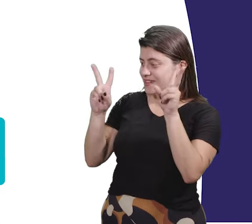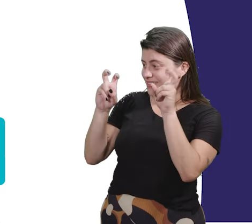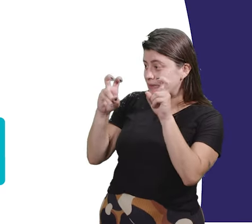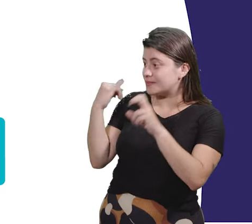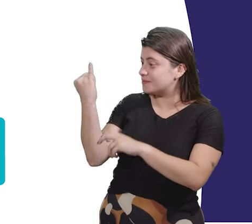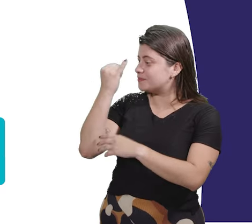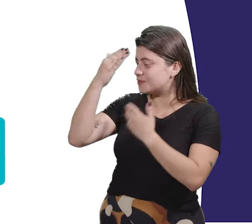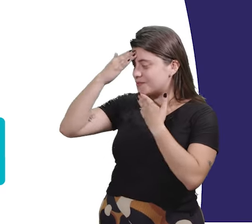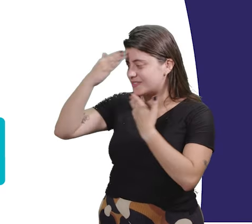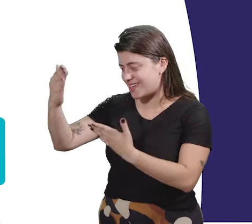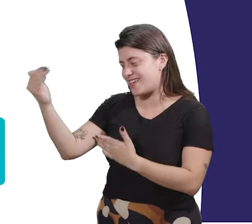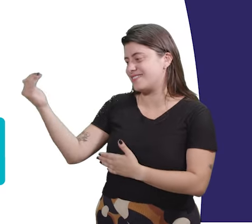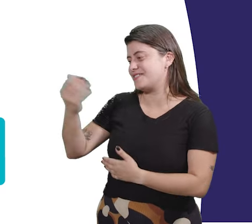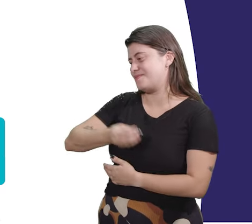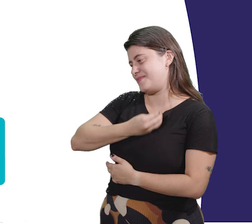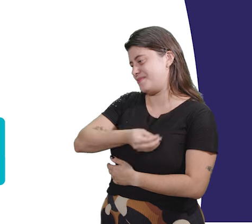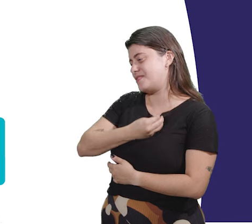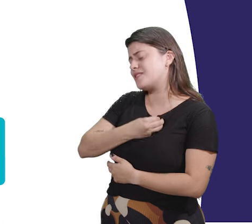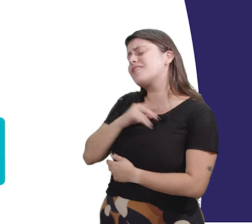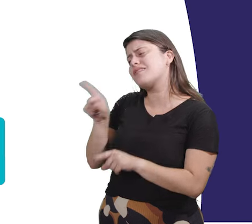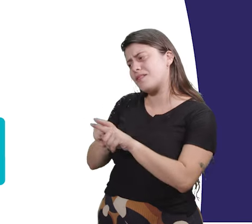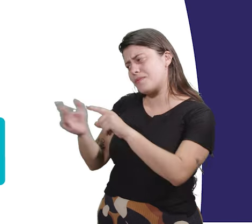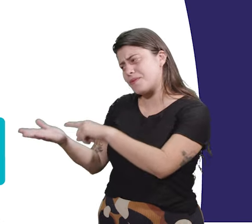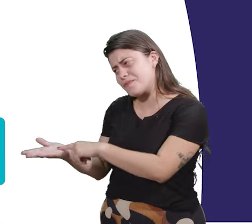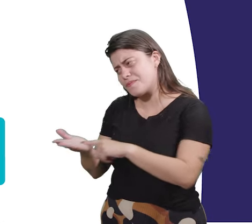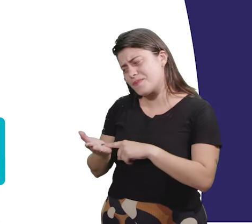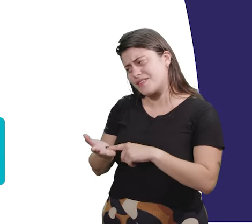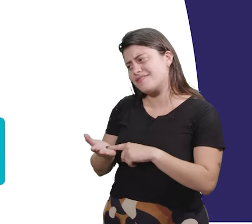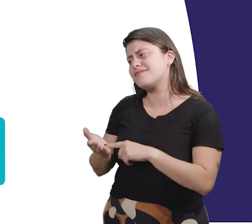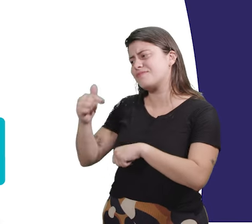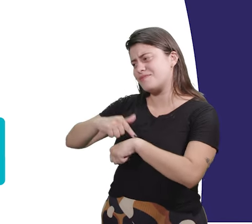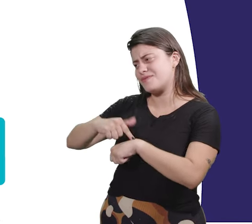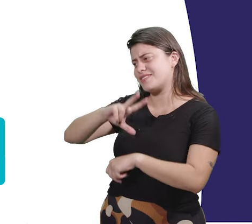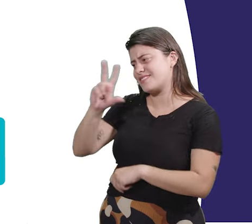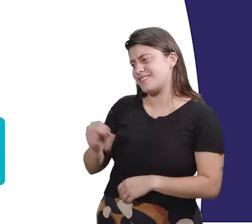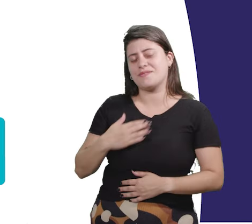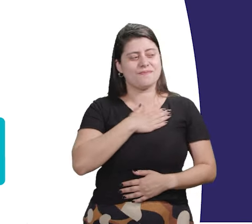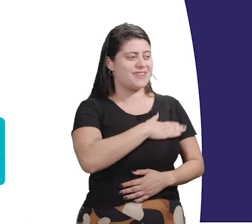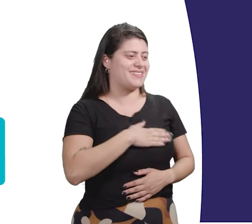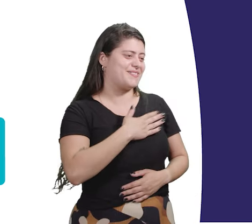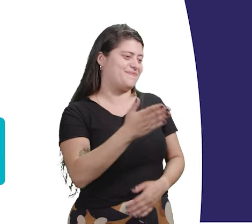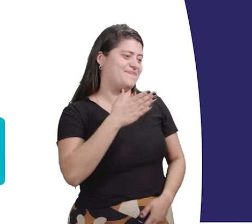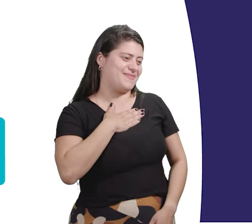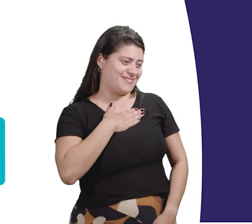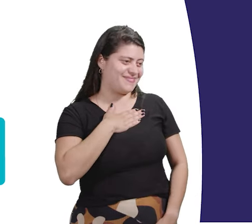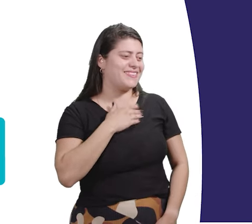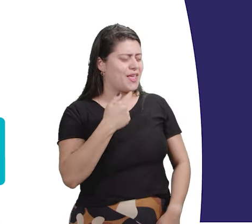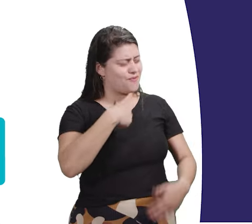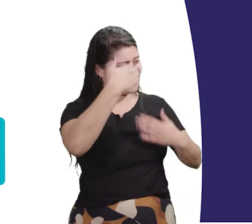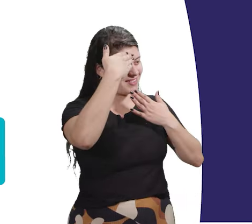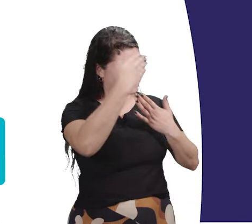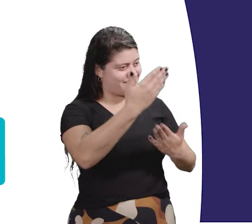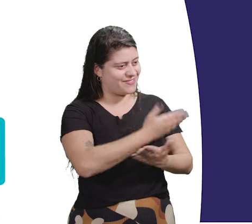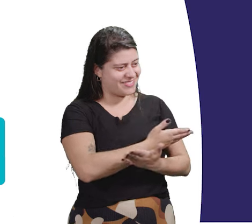sua participação, tá bom? E seja sempre muito bem-vinda ao nosso Momento Senac. O prazer foi todo meu. Eu que agradeço